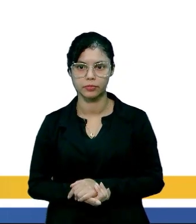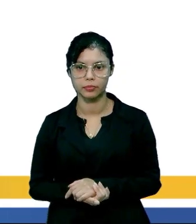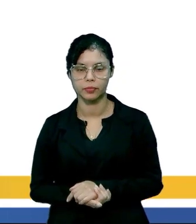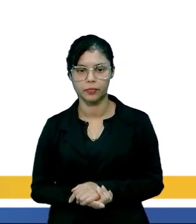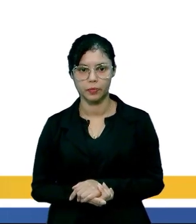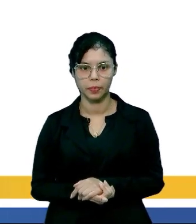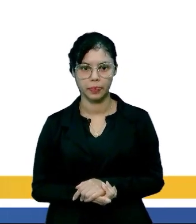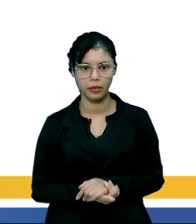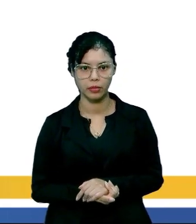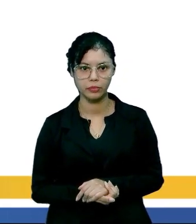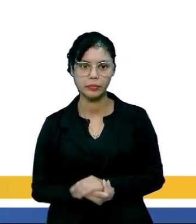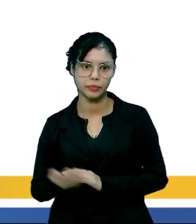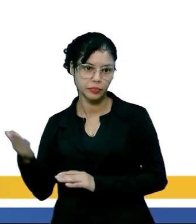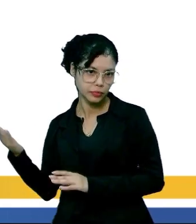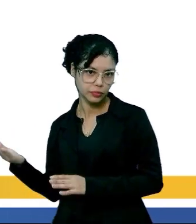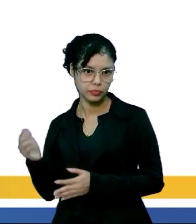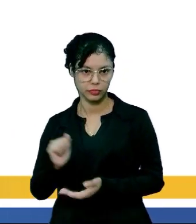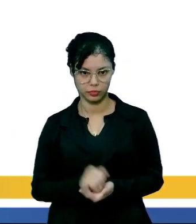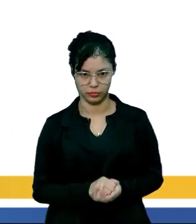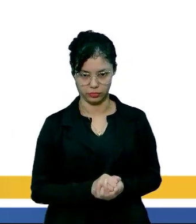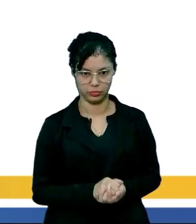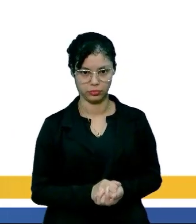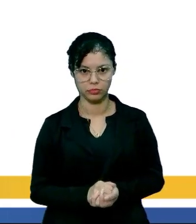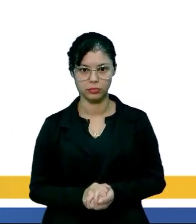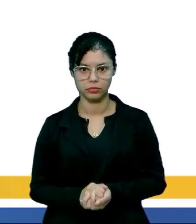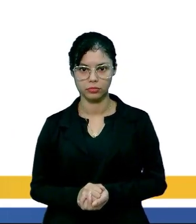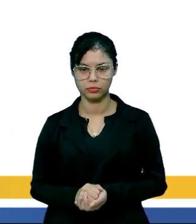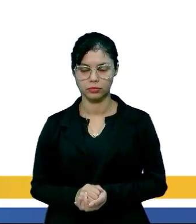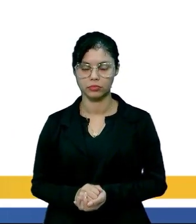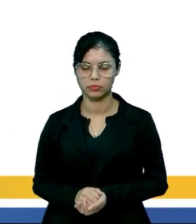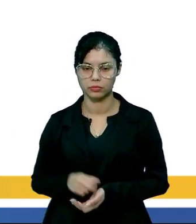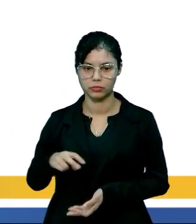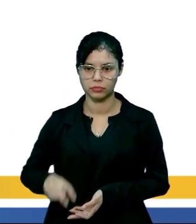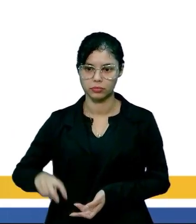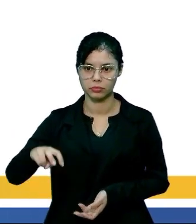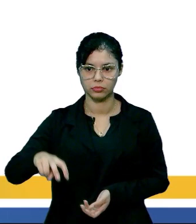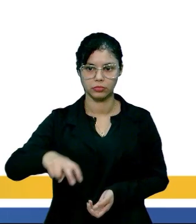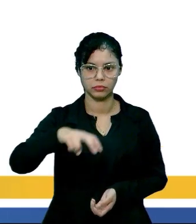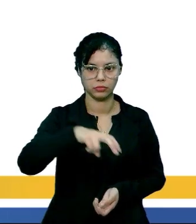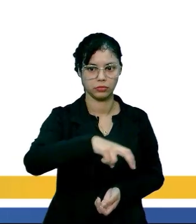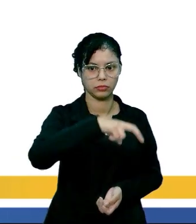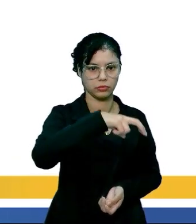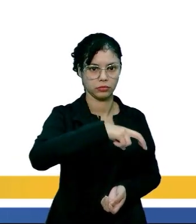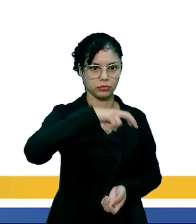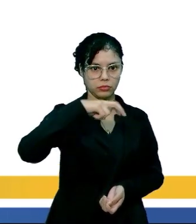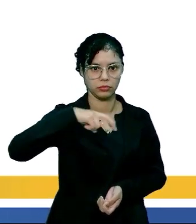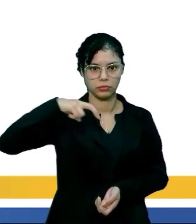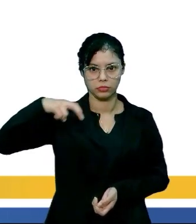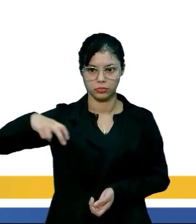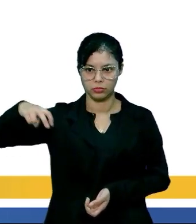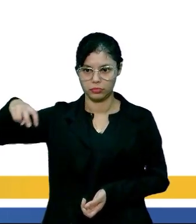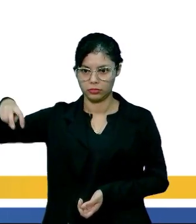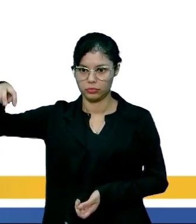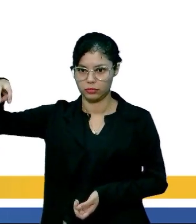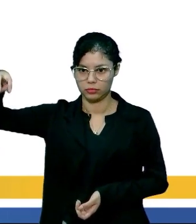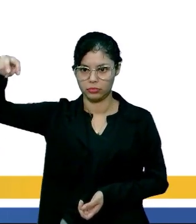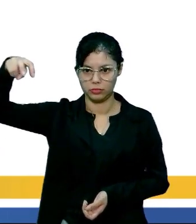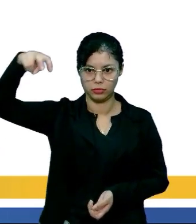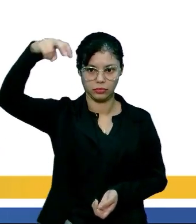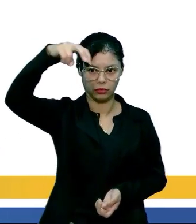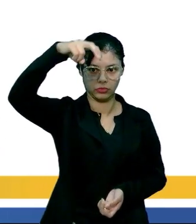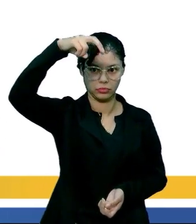D. Então vejamos aí a escada. Então observe aí, pessoal. A gente